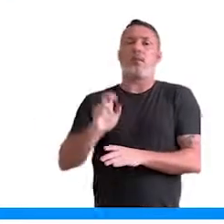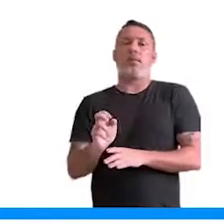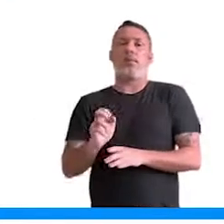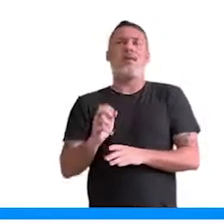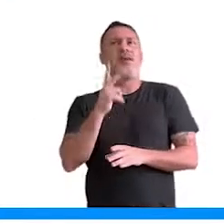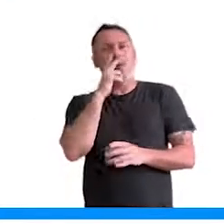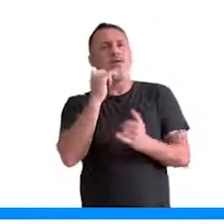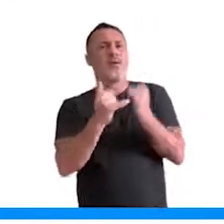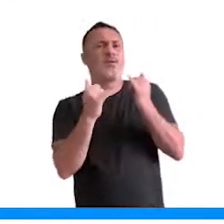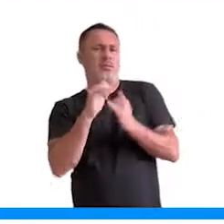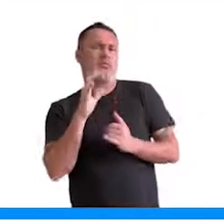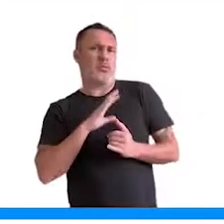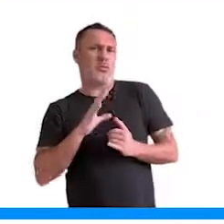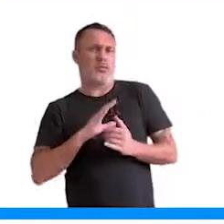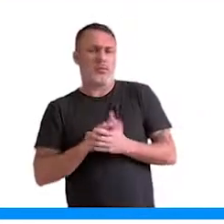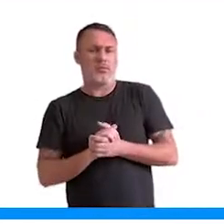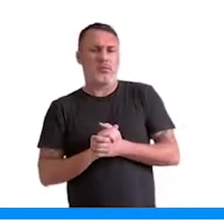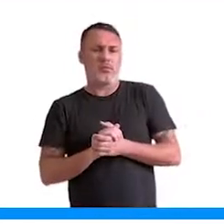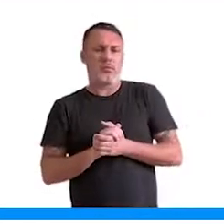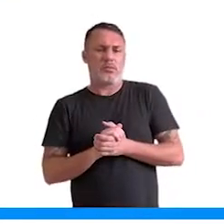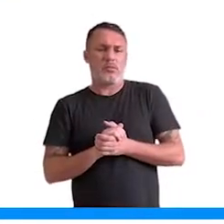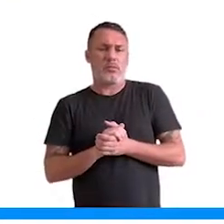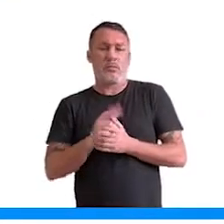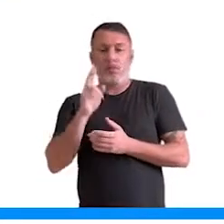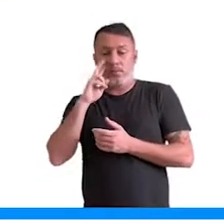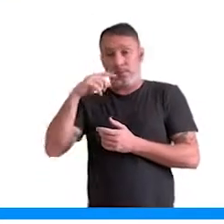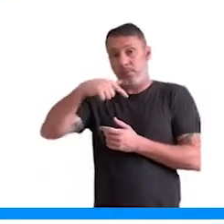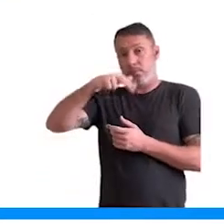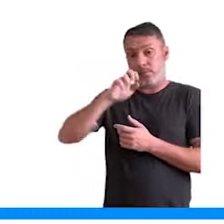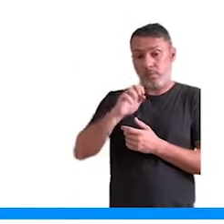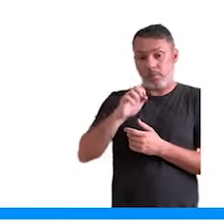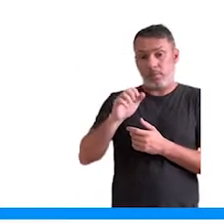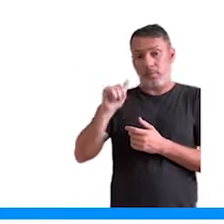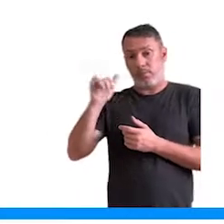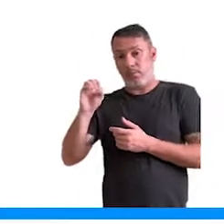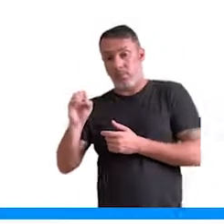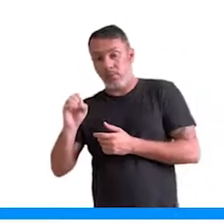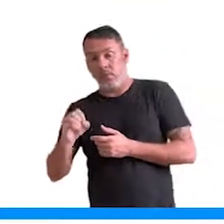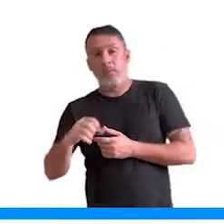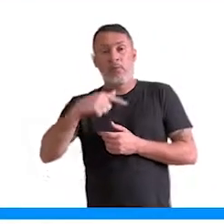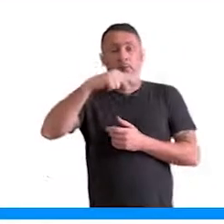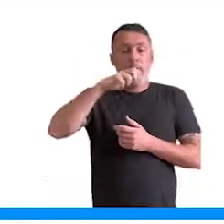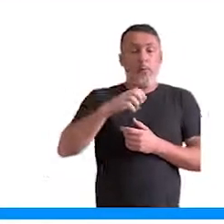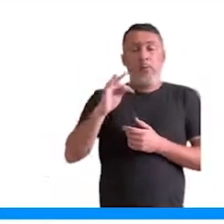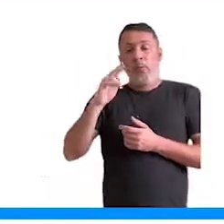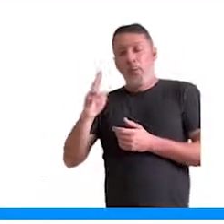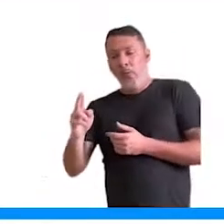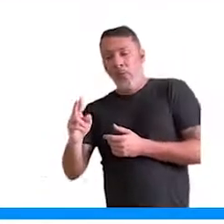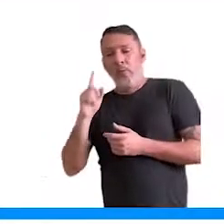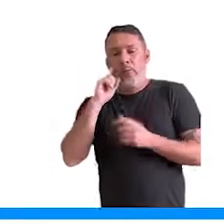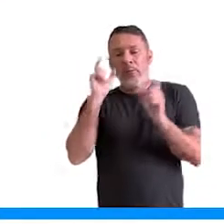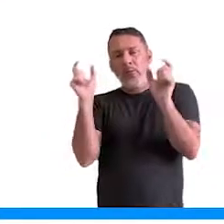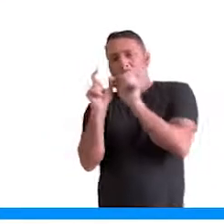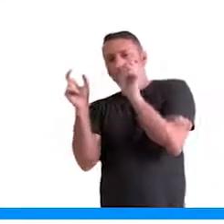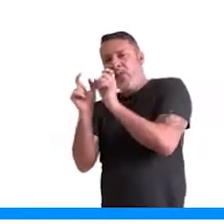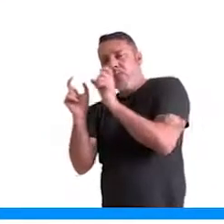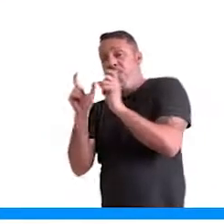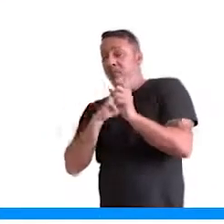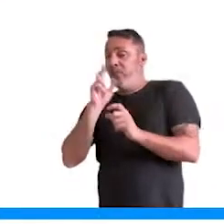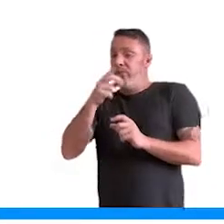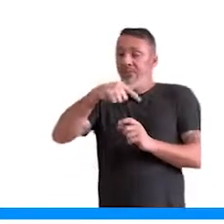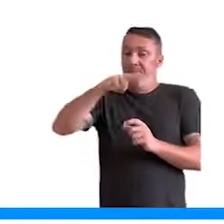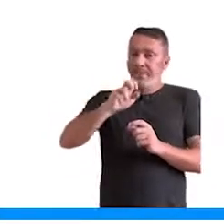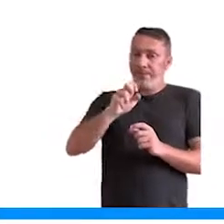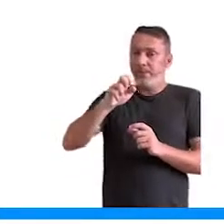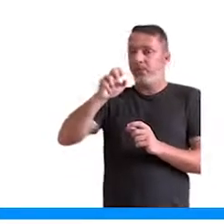igual ao português, bien? Que yo estudie, que tu estudies, que él,